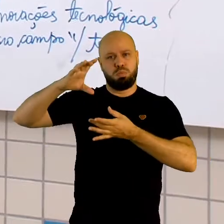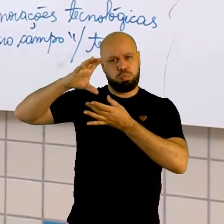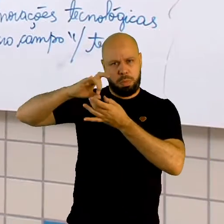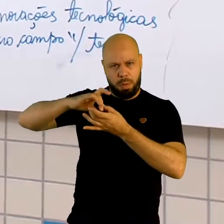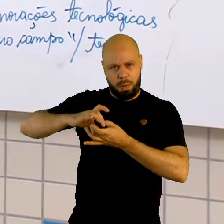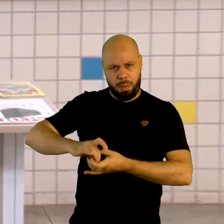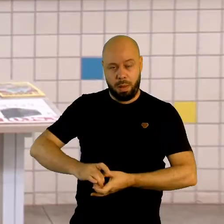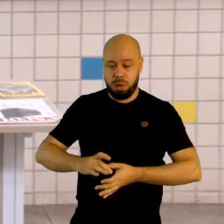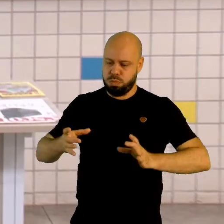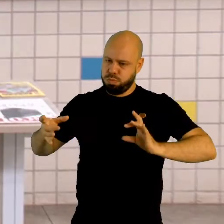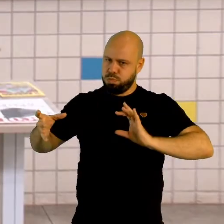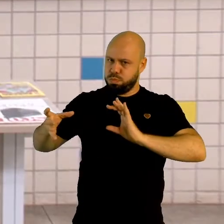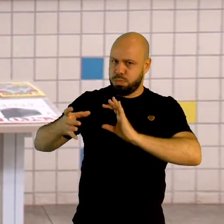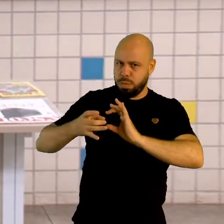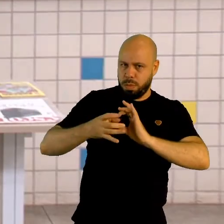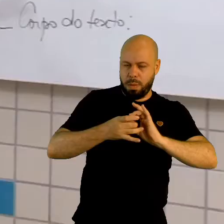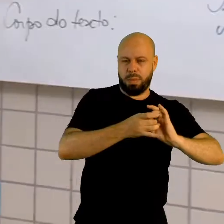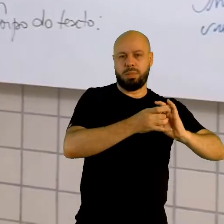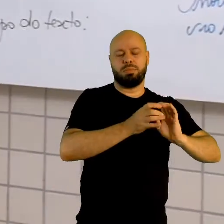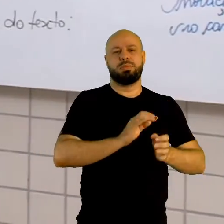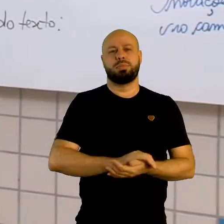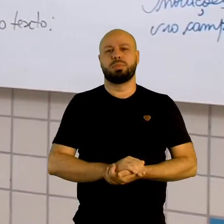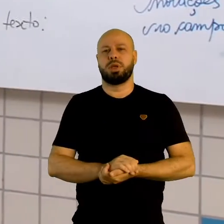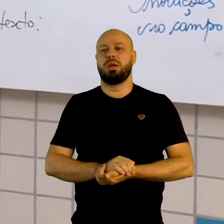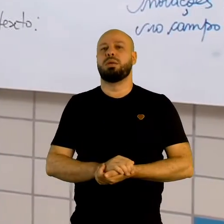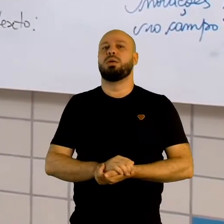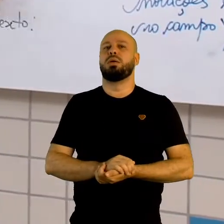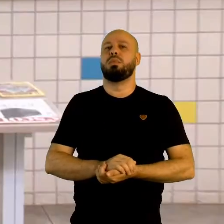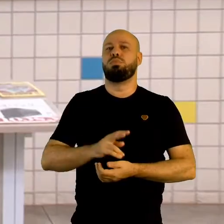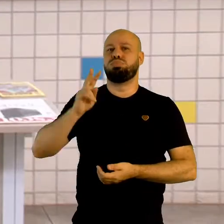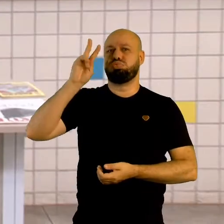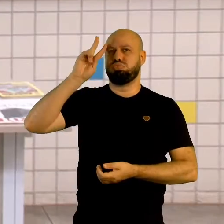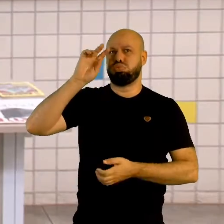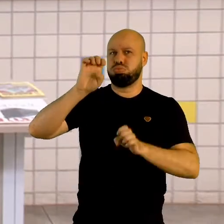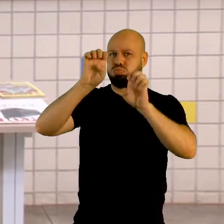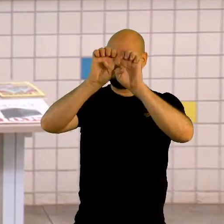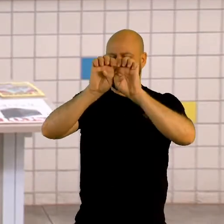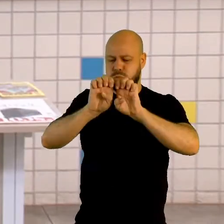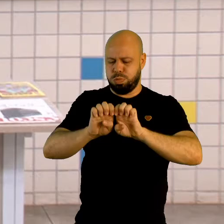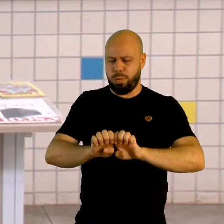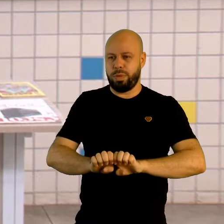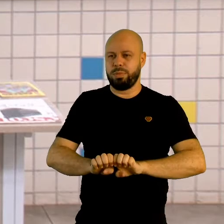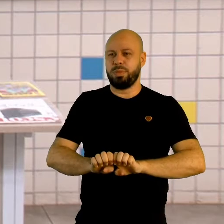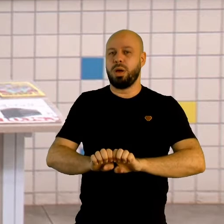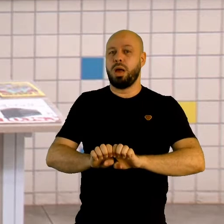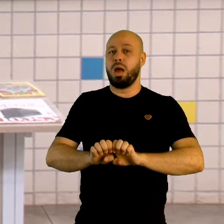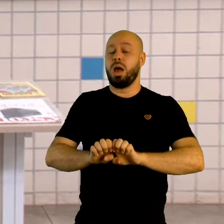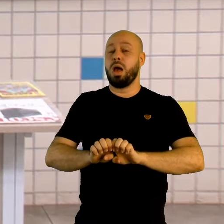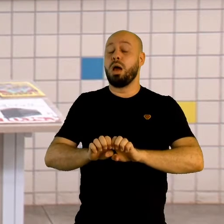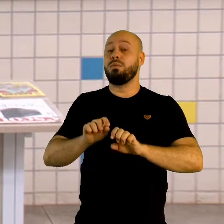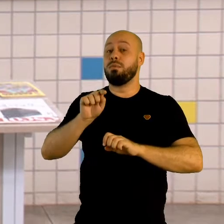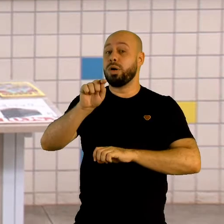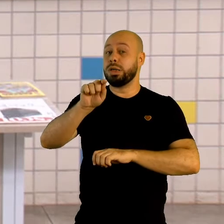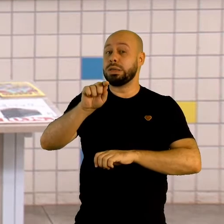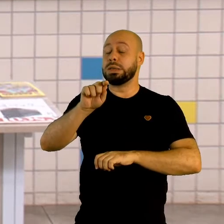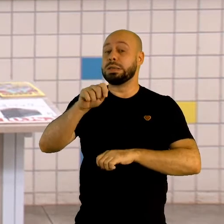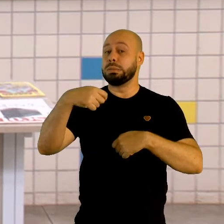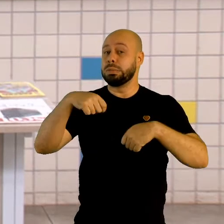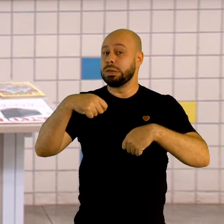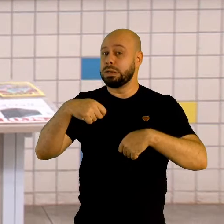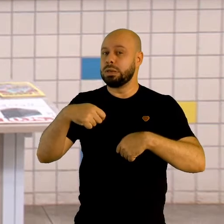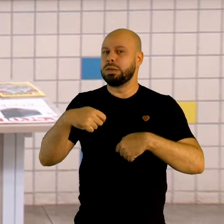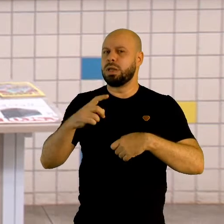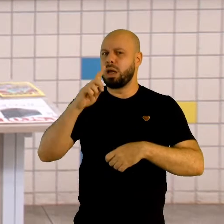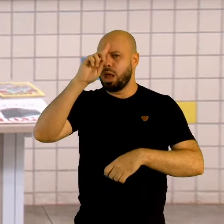coerente. Diante disso tudo que nós estudamos sobre a estrutura da reportagem, agora é vocês que vão criar a